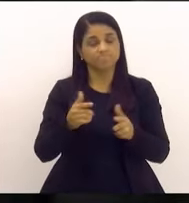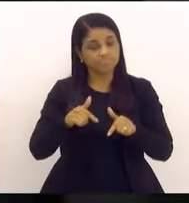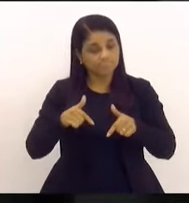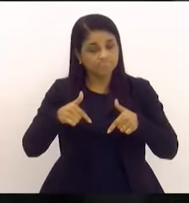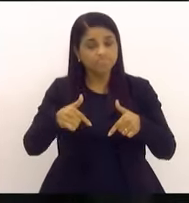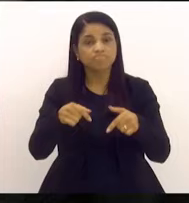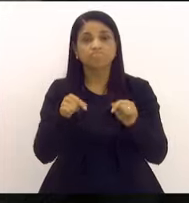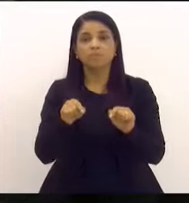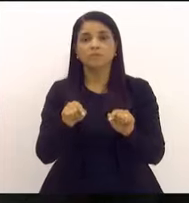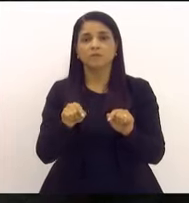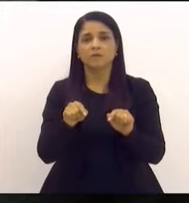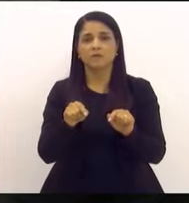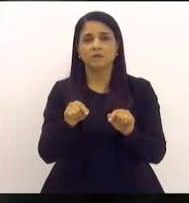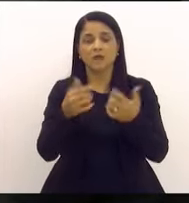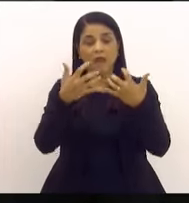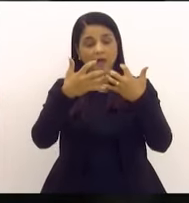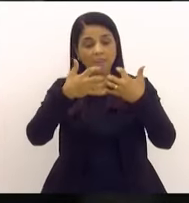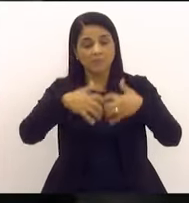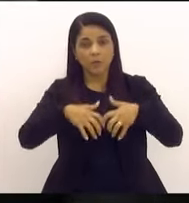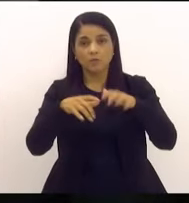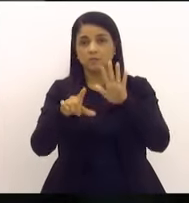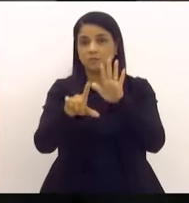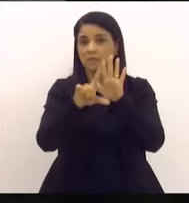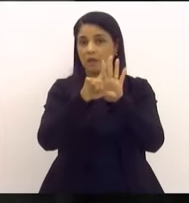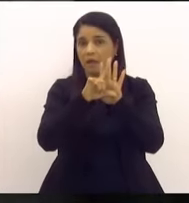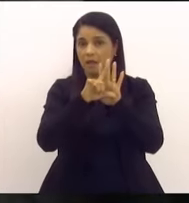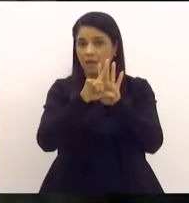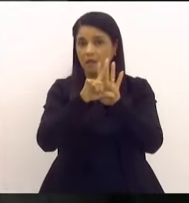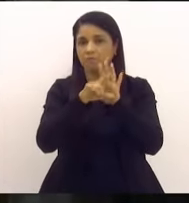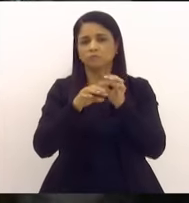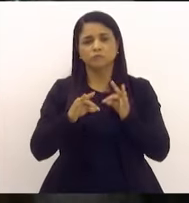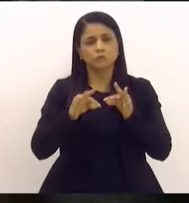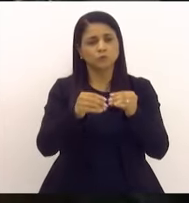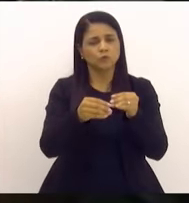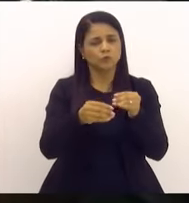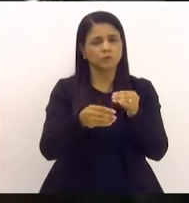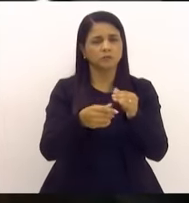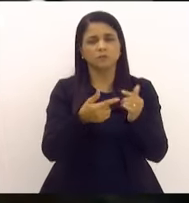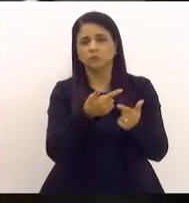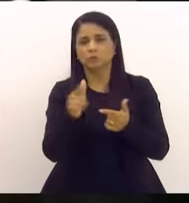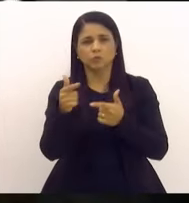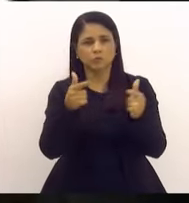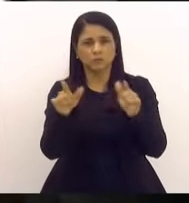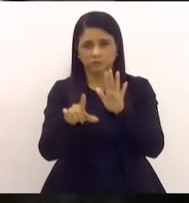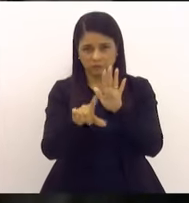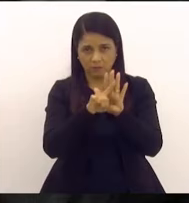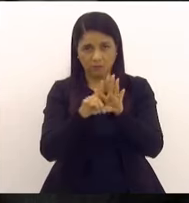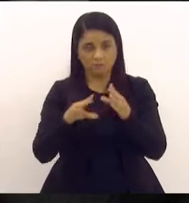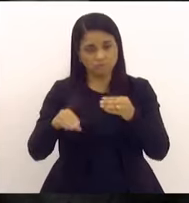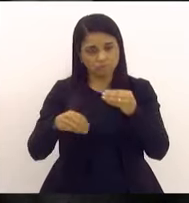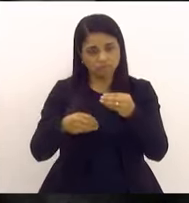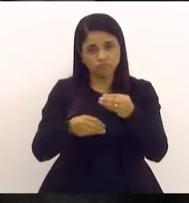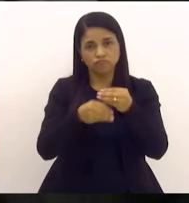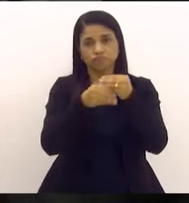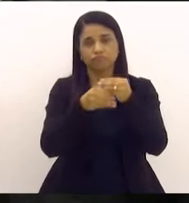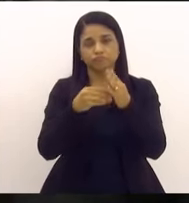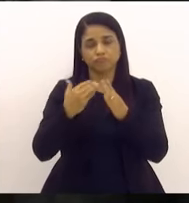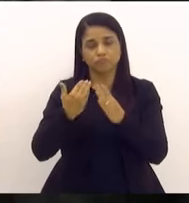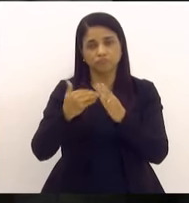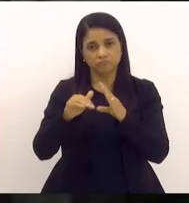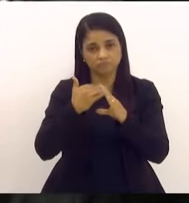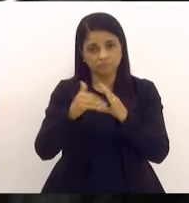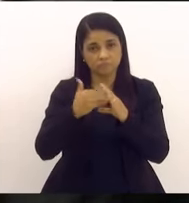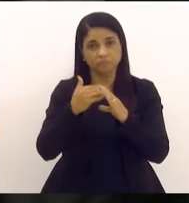a questão de uma adequação da lei, assim como todas aquelas que vieram acompanhadas à mensagem, que tão somente